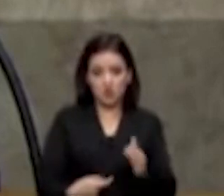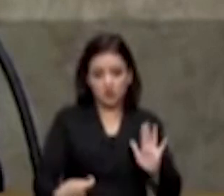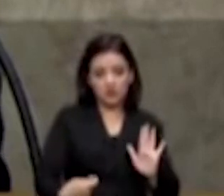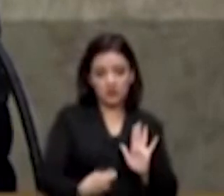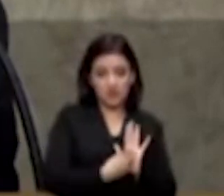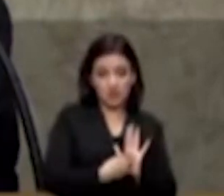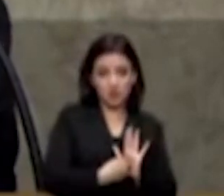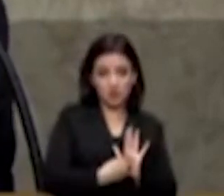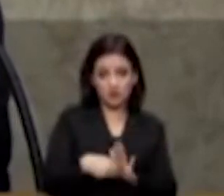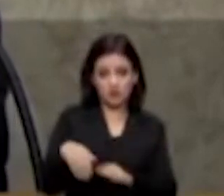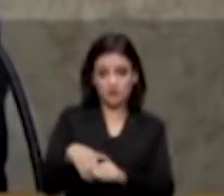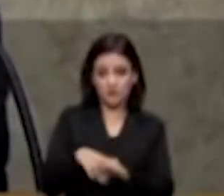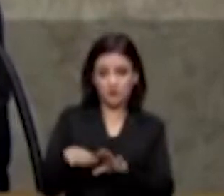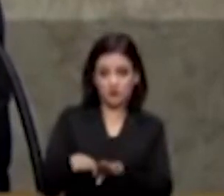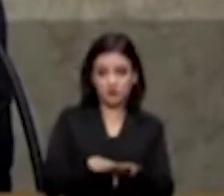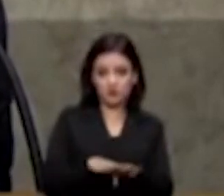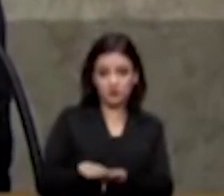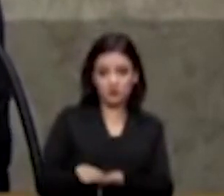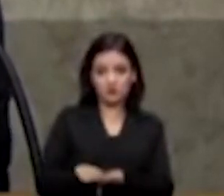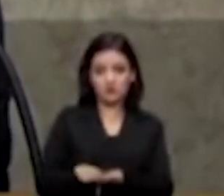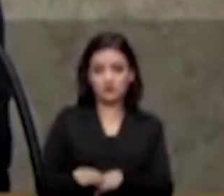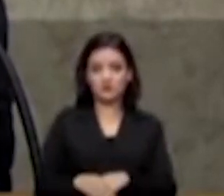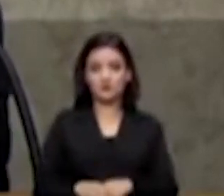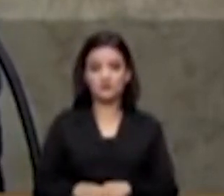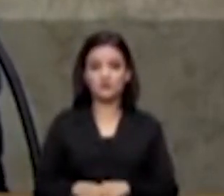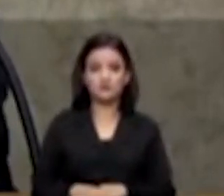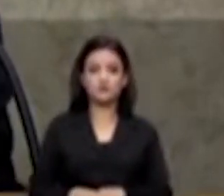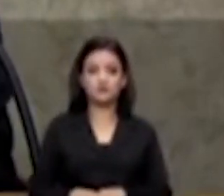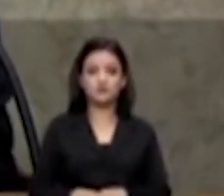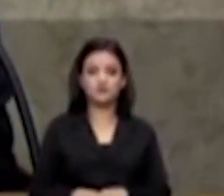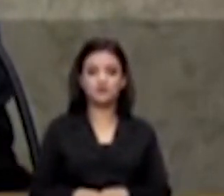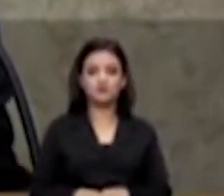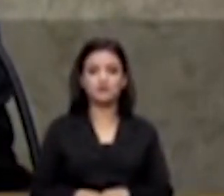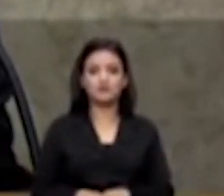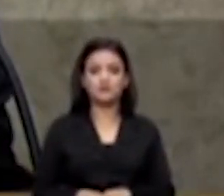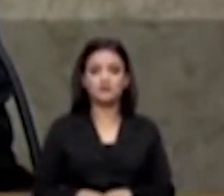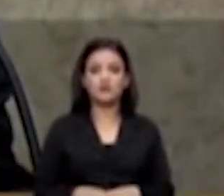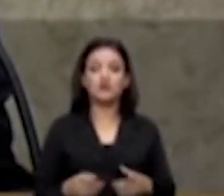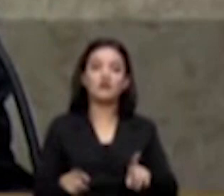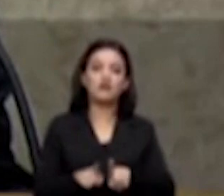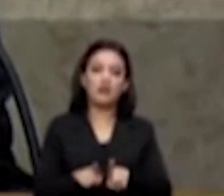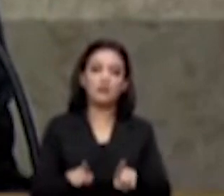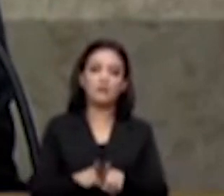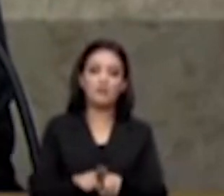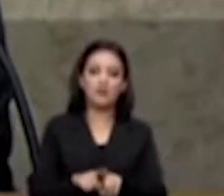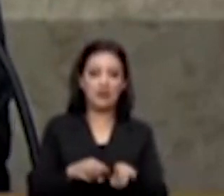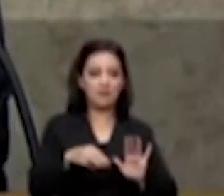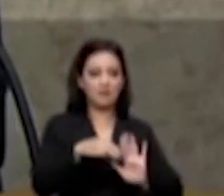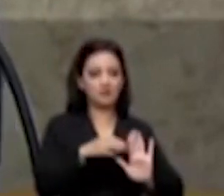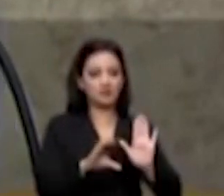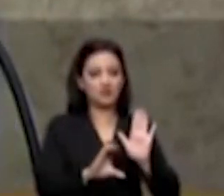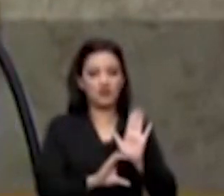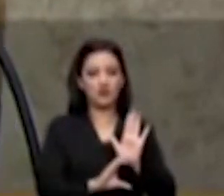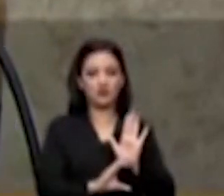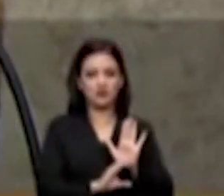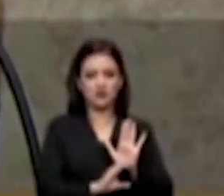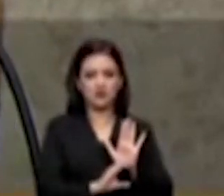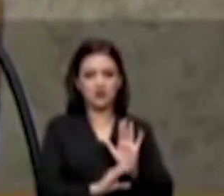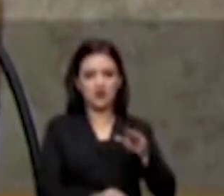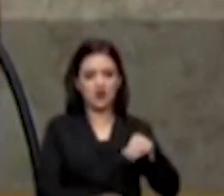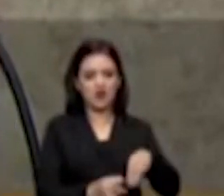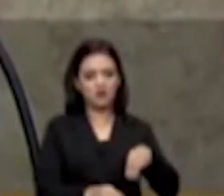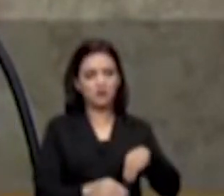e e o tempero do os 22 cautelares o que